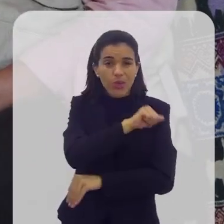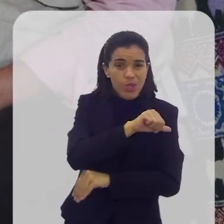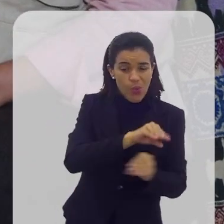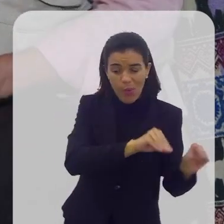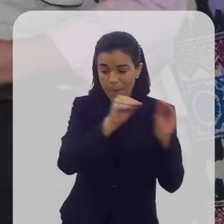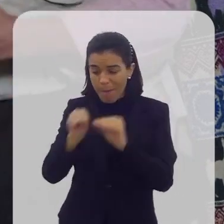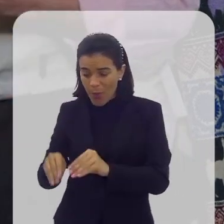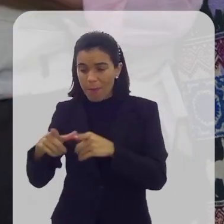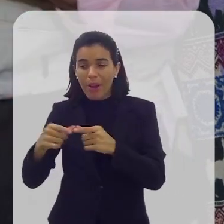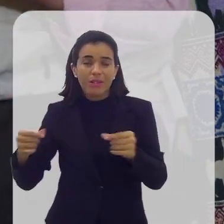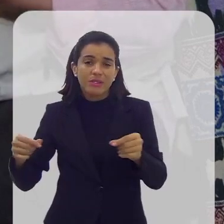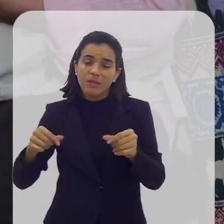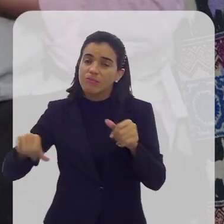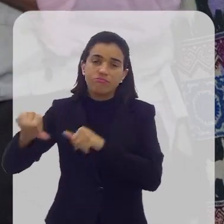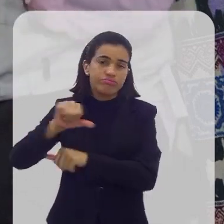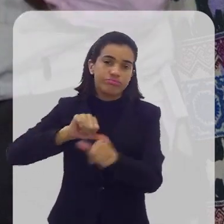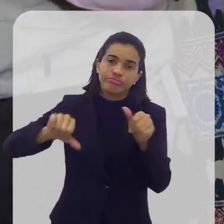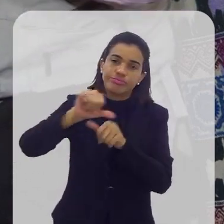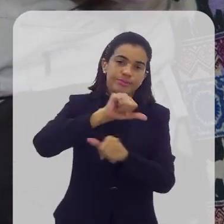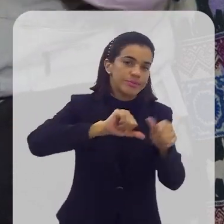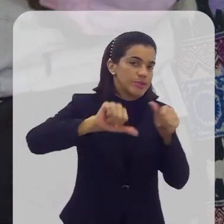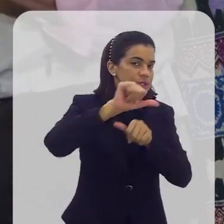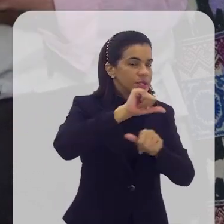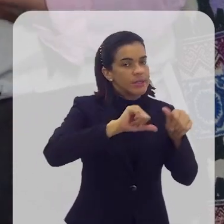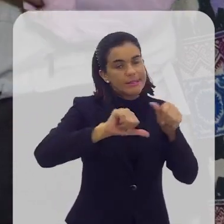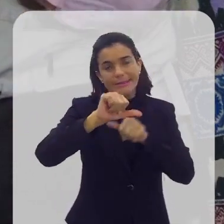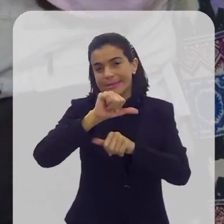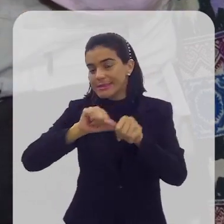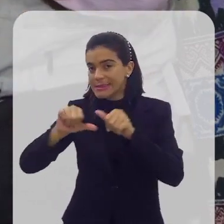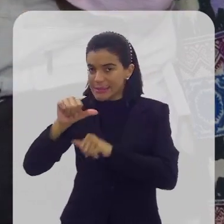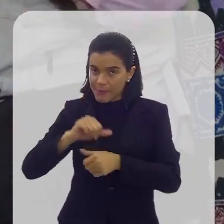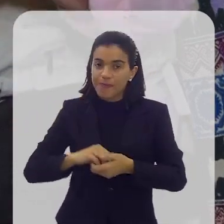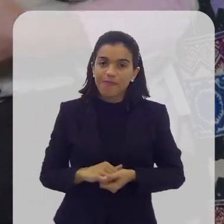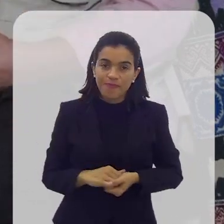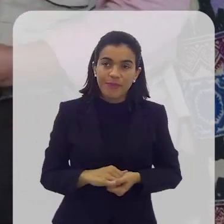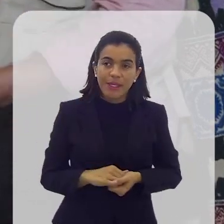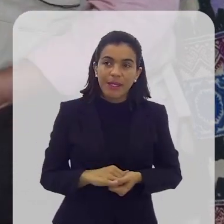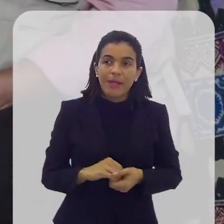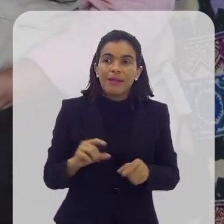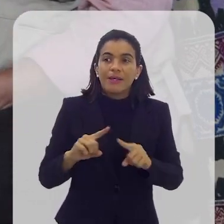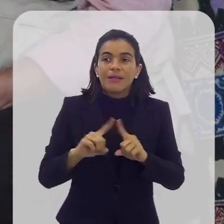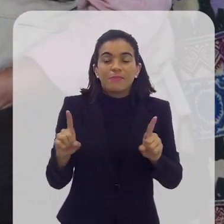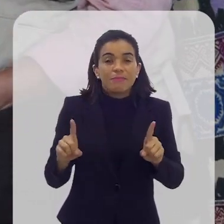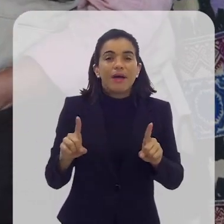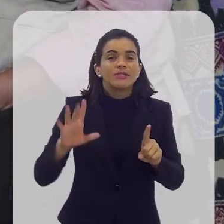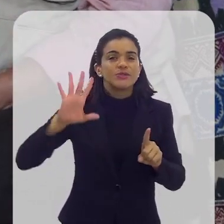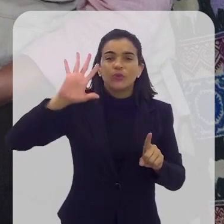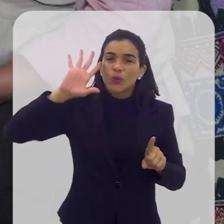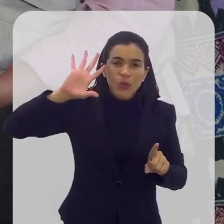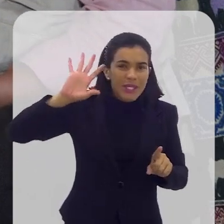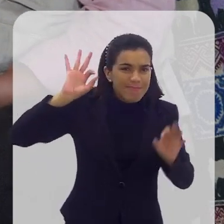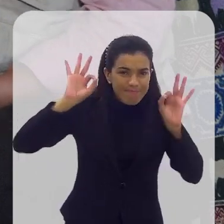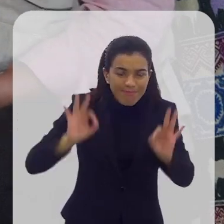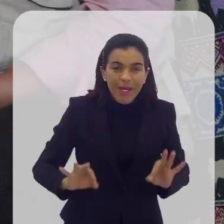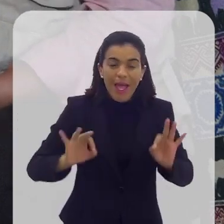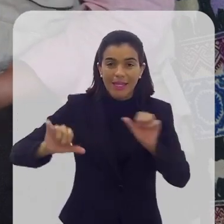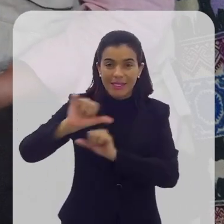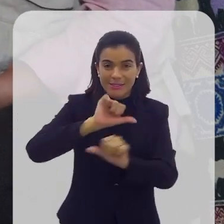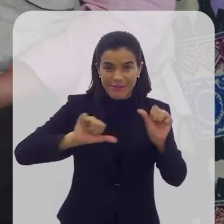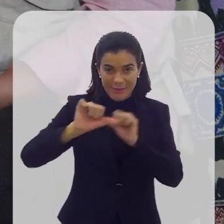Bia, que esse acervo veio para cá como um grande gesto de reparação. É uma reparação simbólica importantíssima,